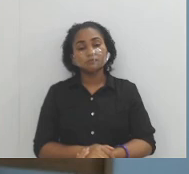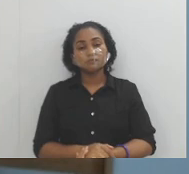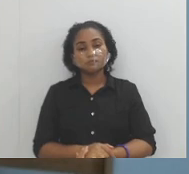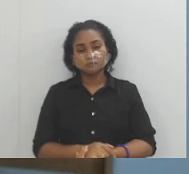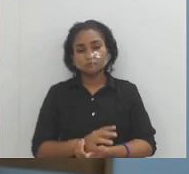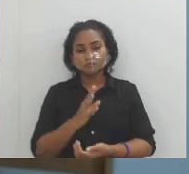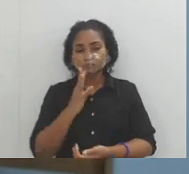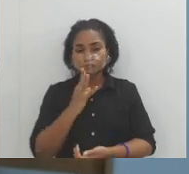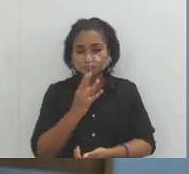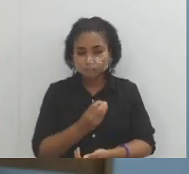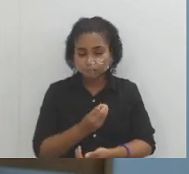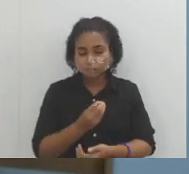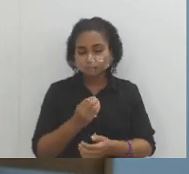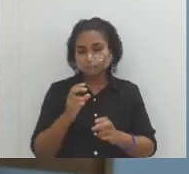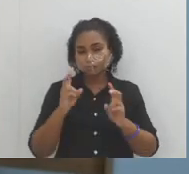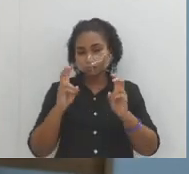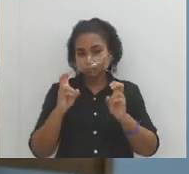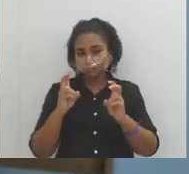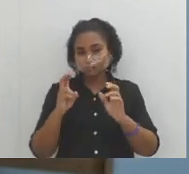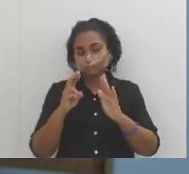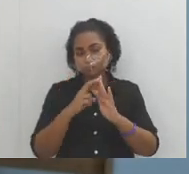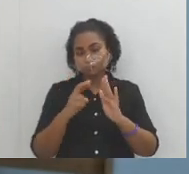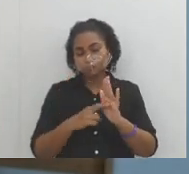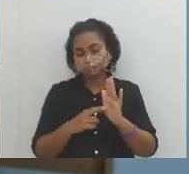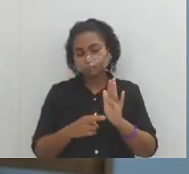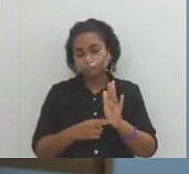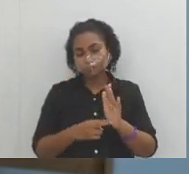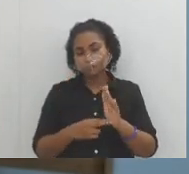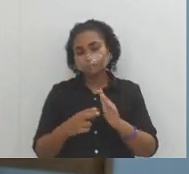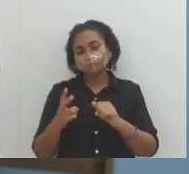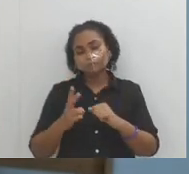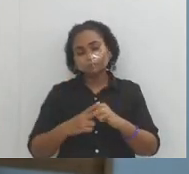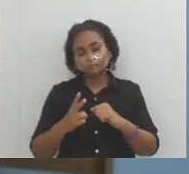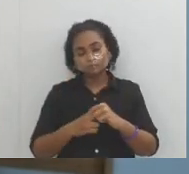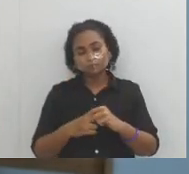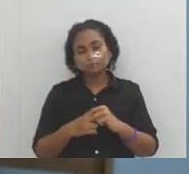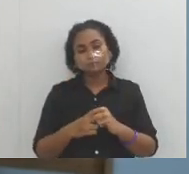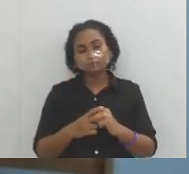esse conhecimento de regência verbal, ele é